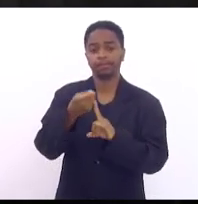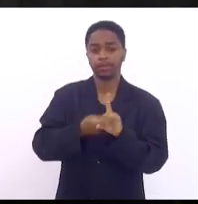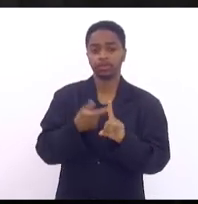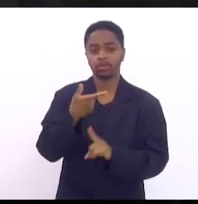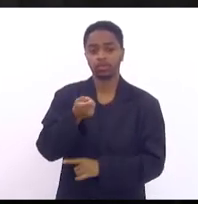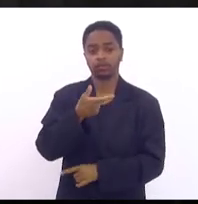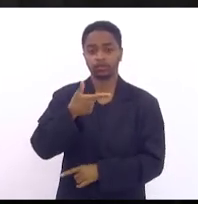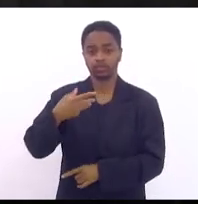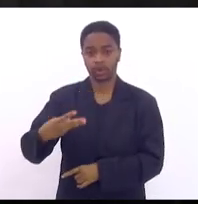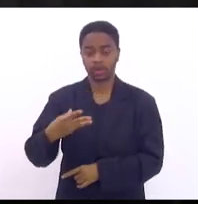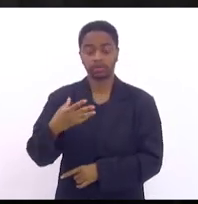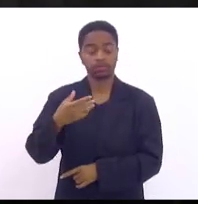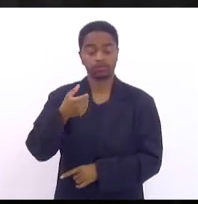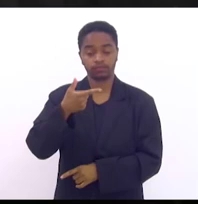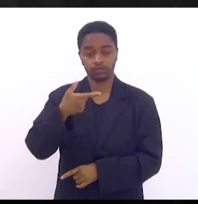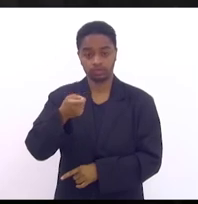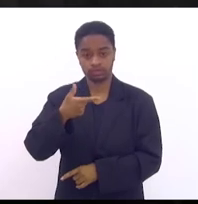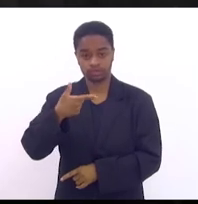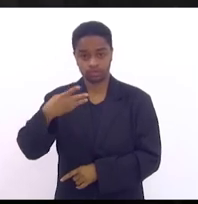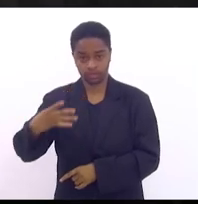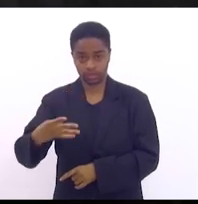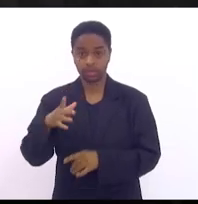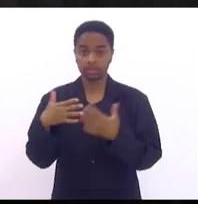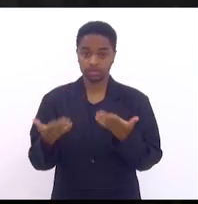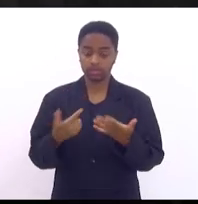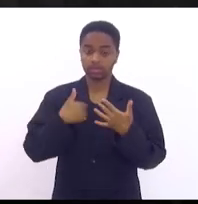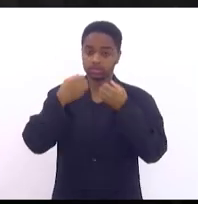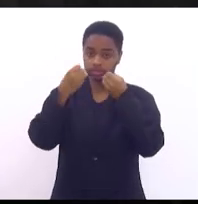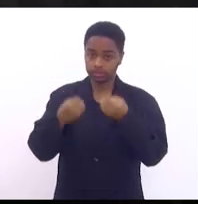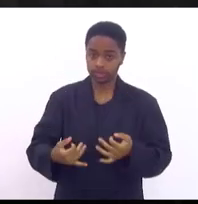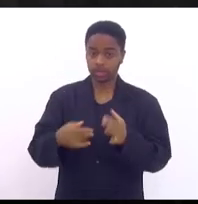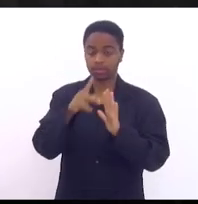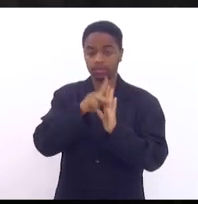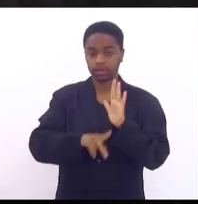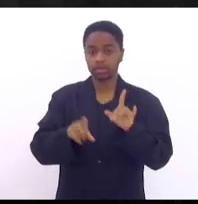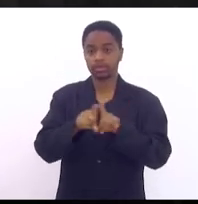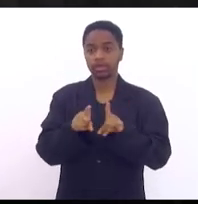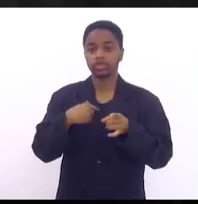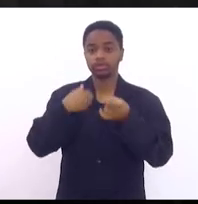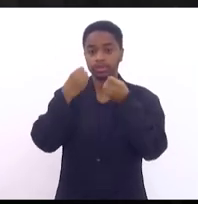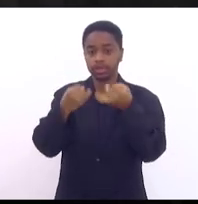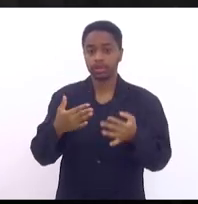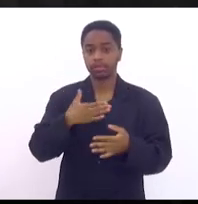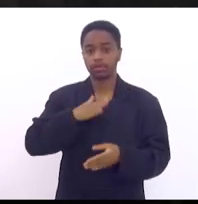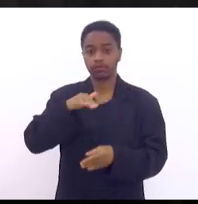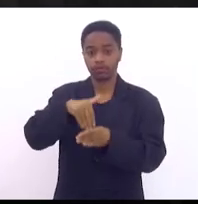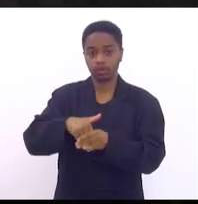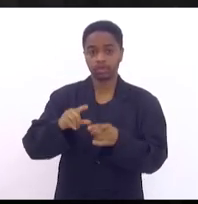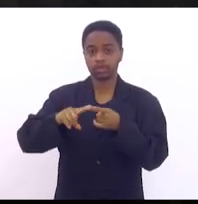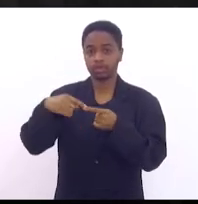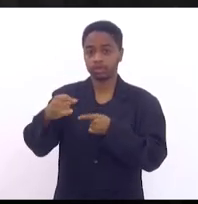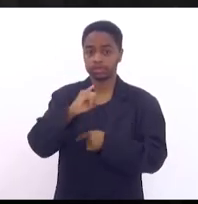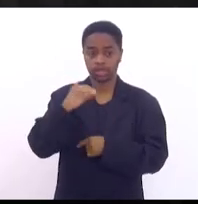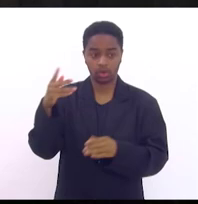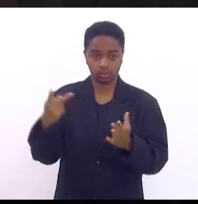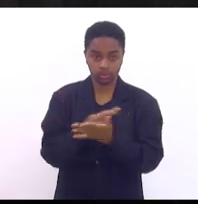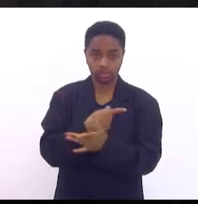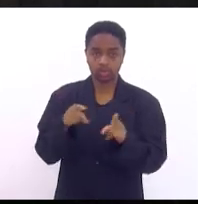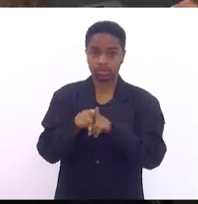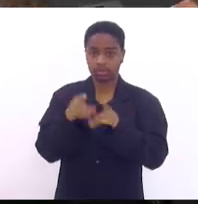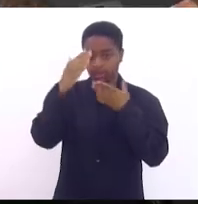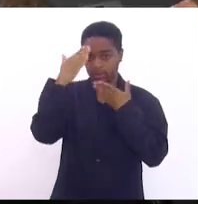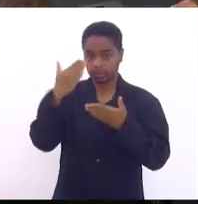presidente, justifiquei aqui o projeto, estou justificando o meu voto quando acontecer e agradecendo o espaço que me foi